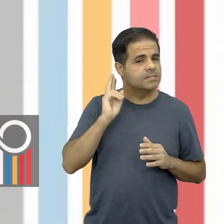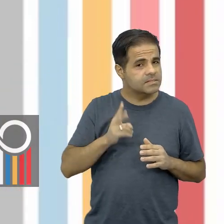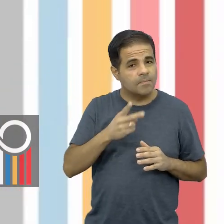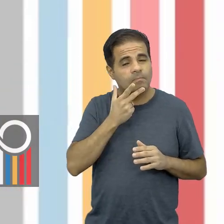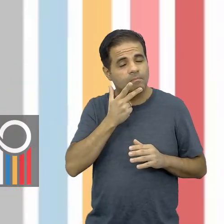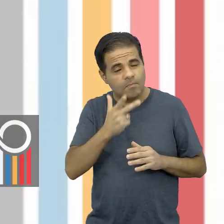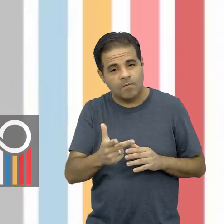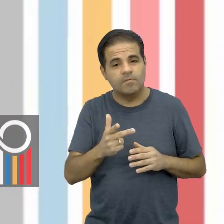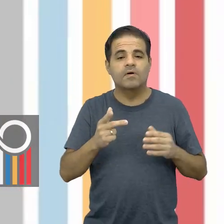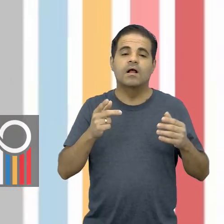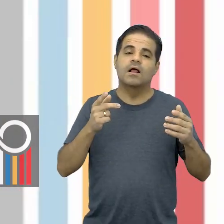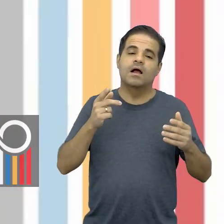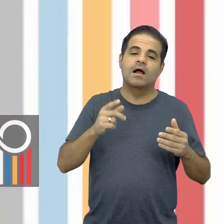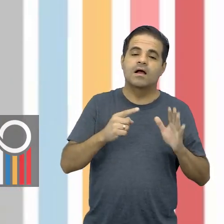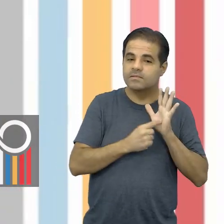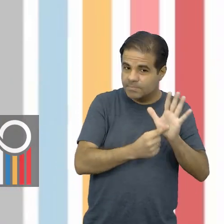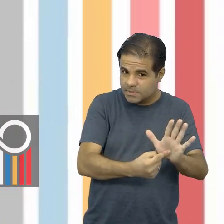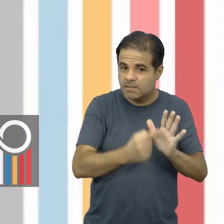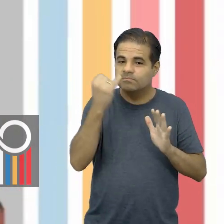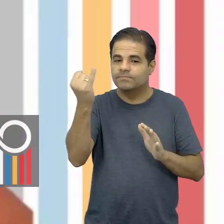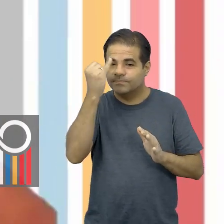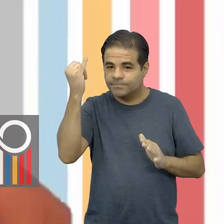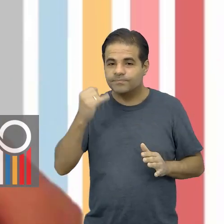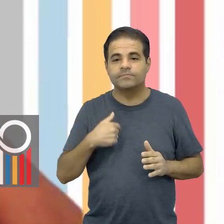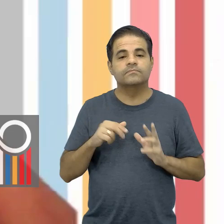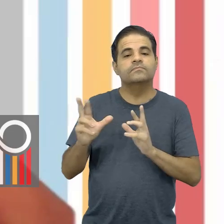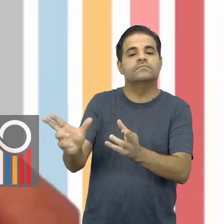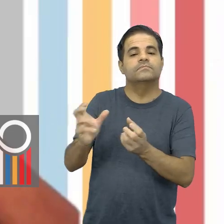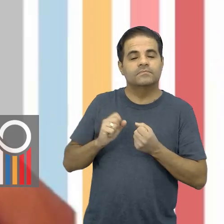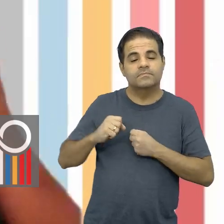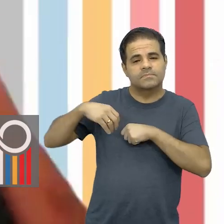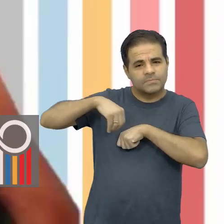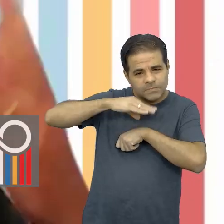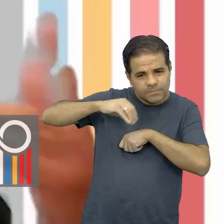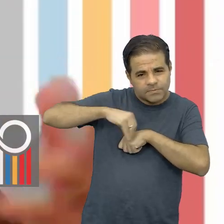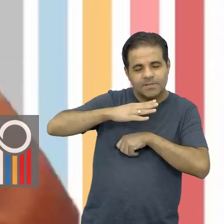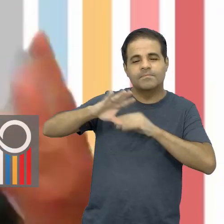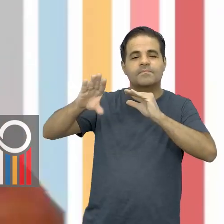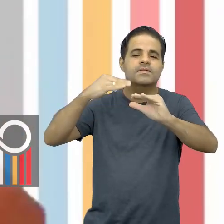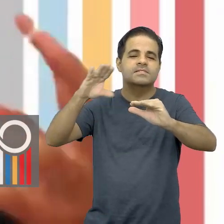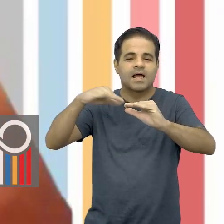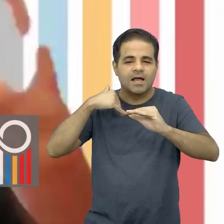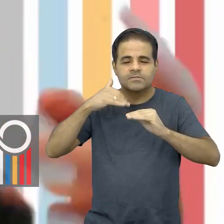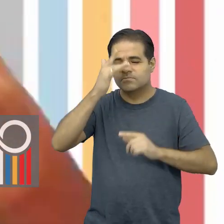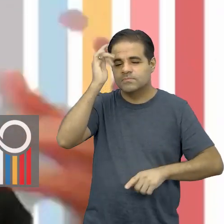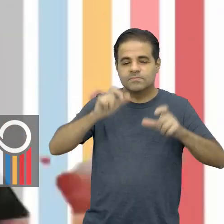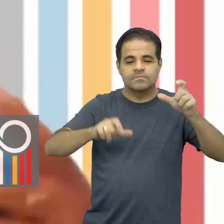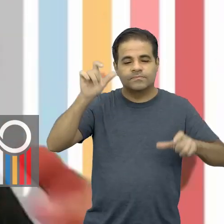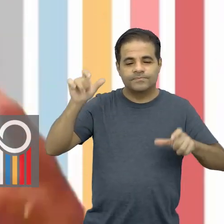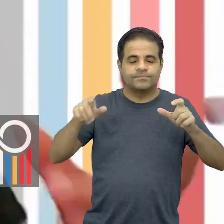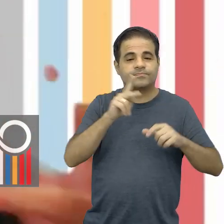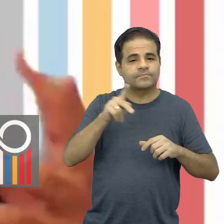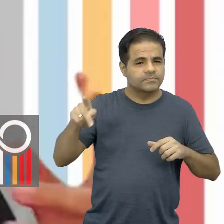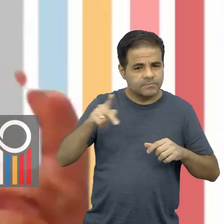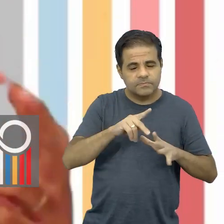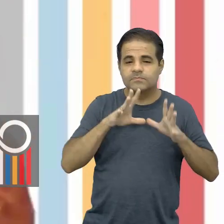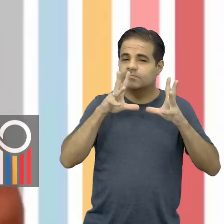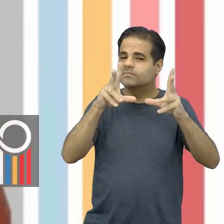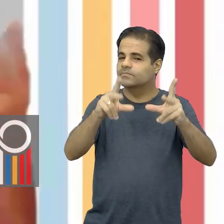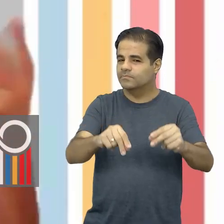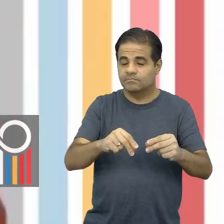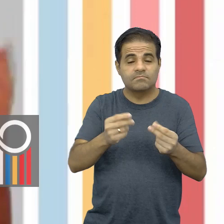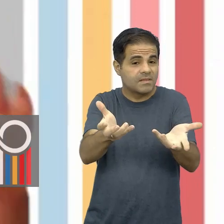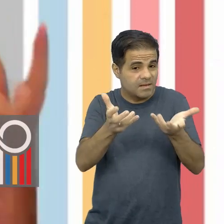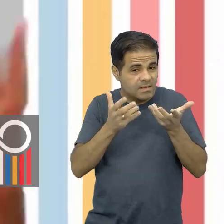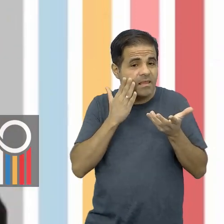a pena a gente se apresentar. Eu recebi algumas mensagens, né, de pessoas assim, professoras